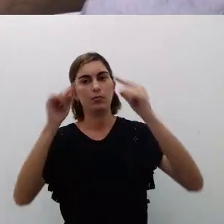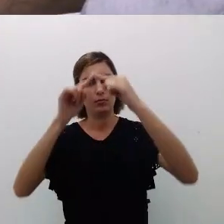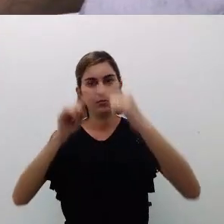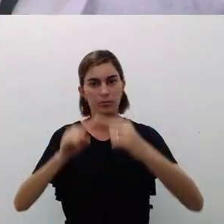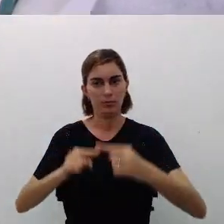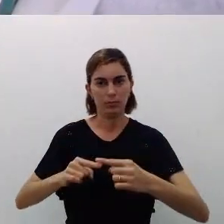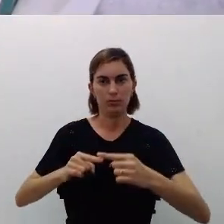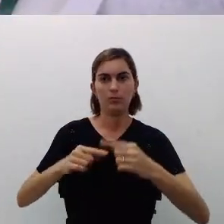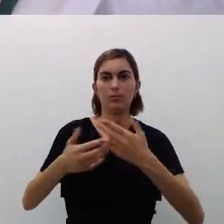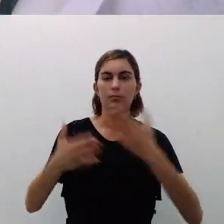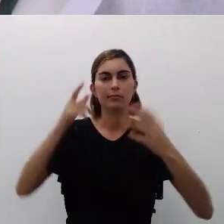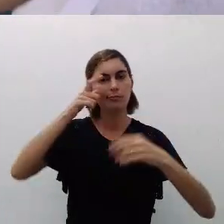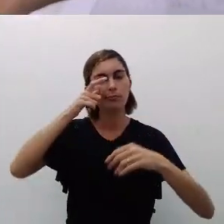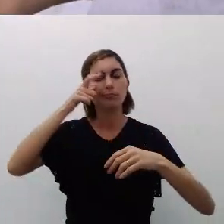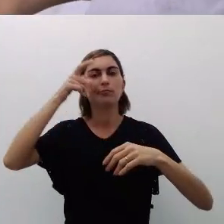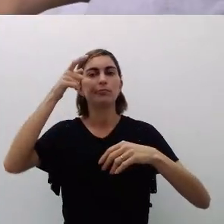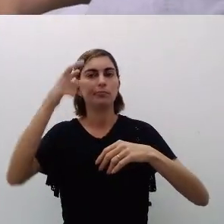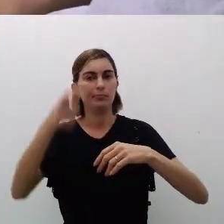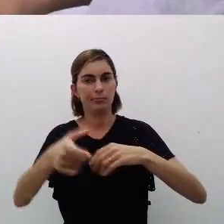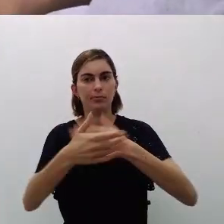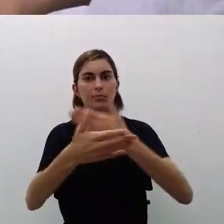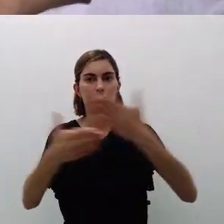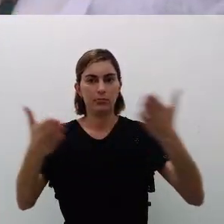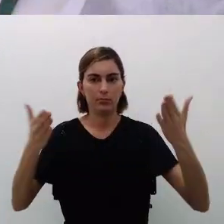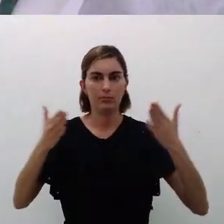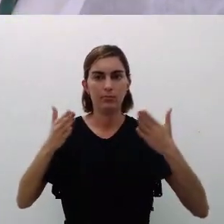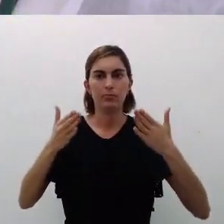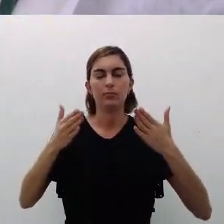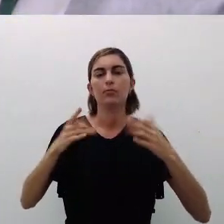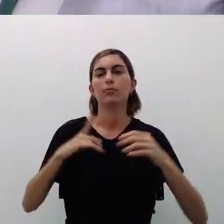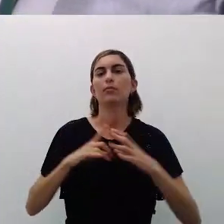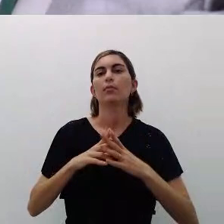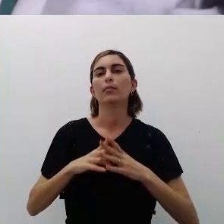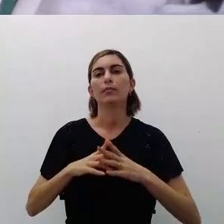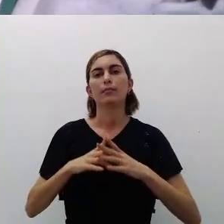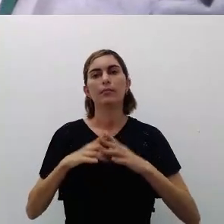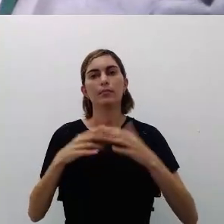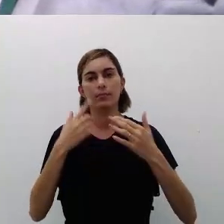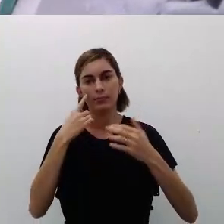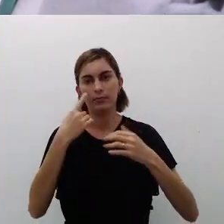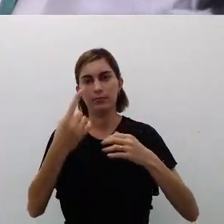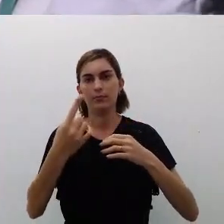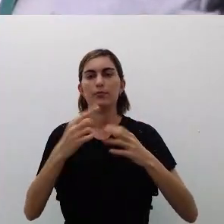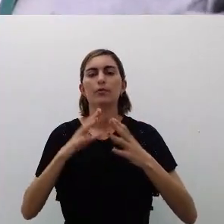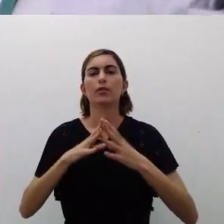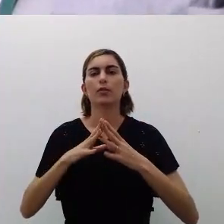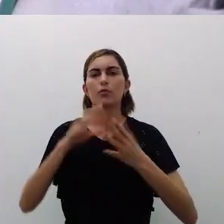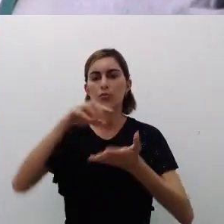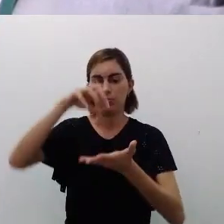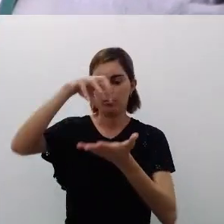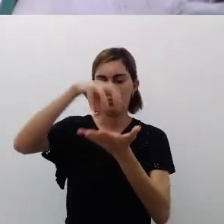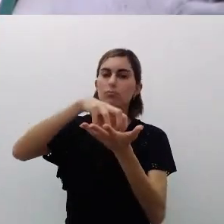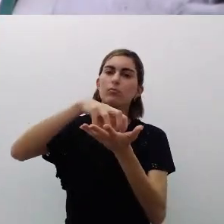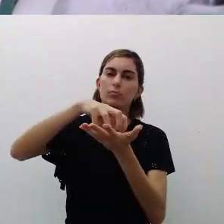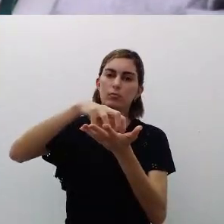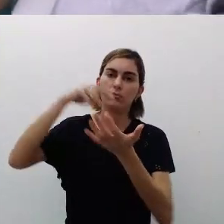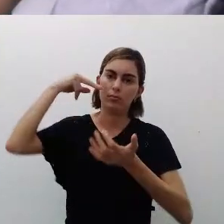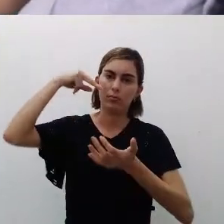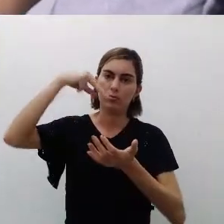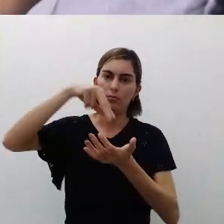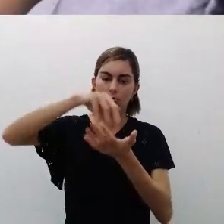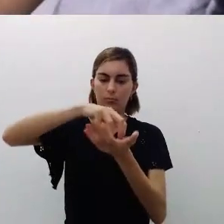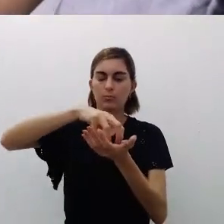Interessante aqui a posição. Nós temos um centro de olhar aqui,